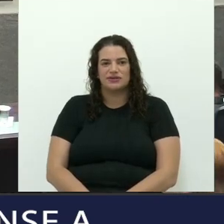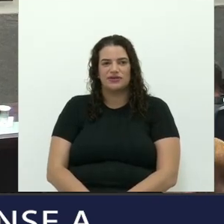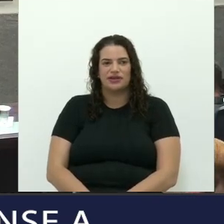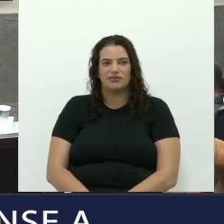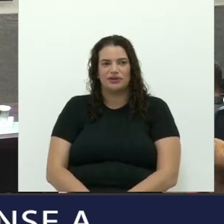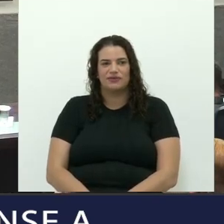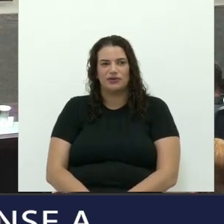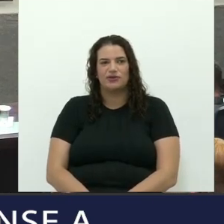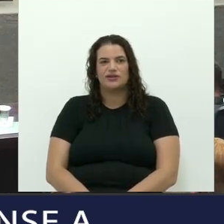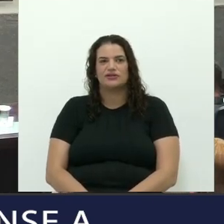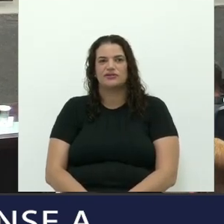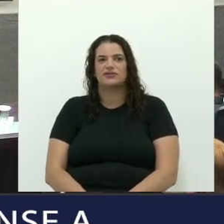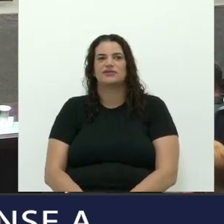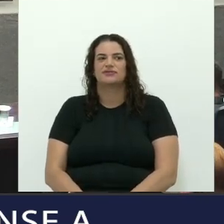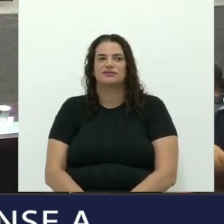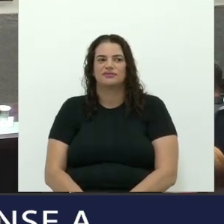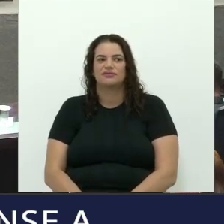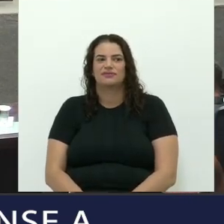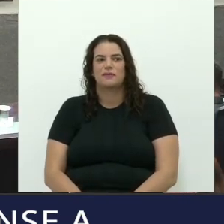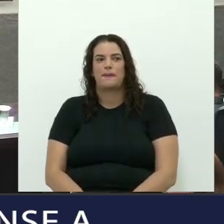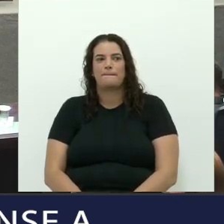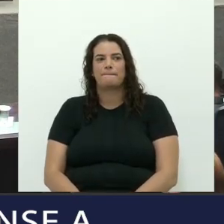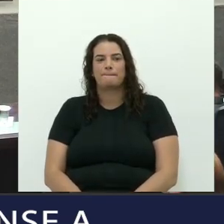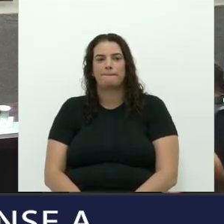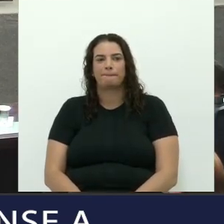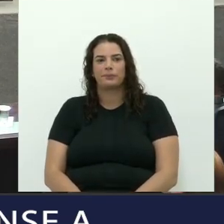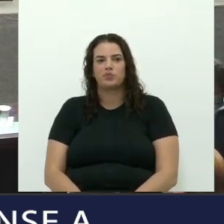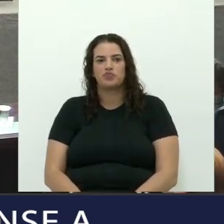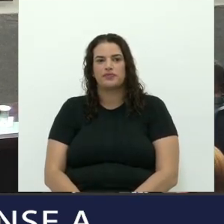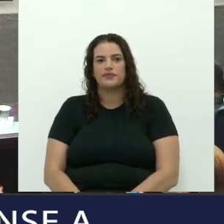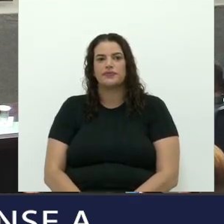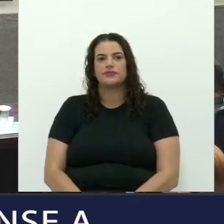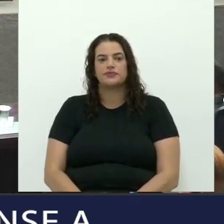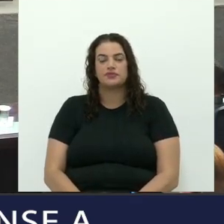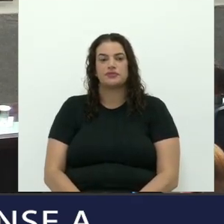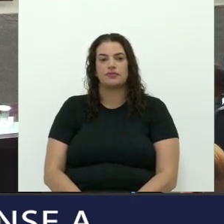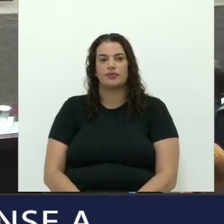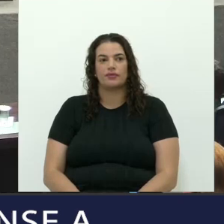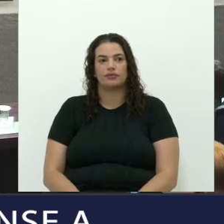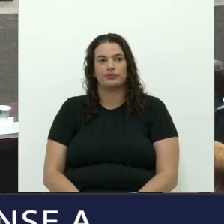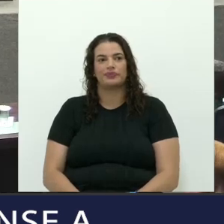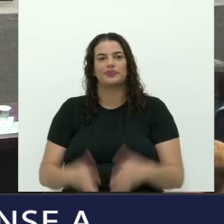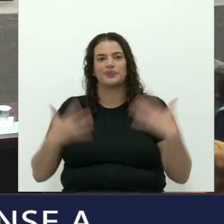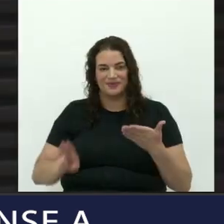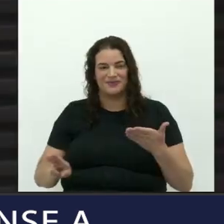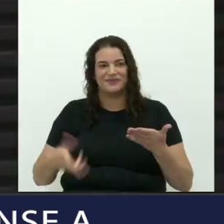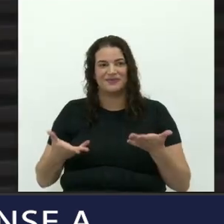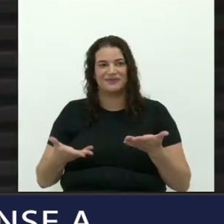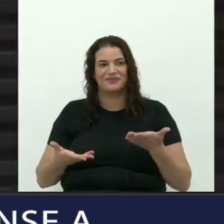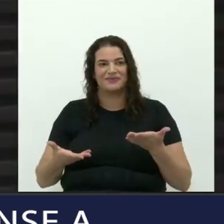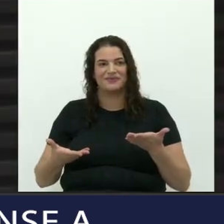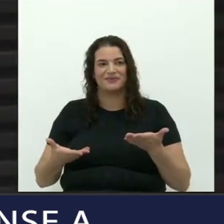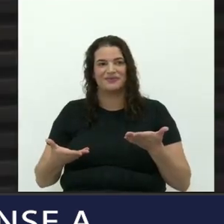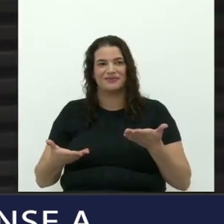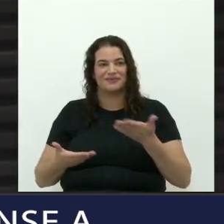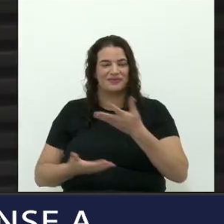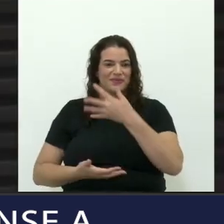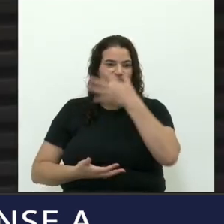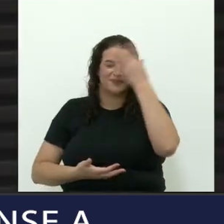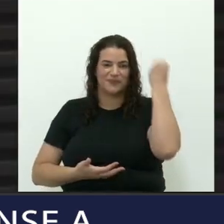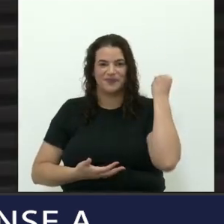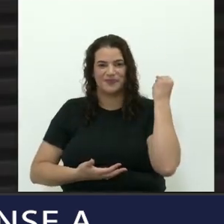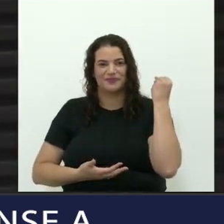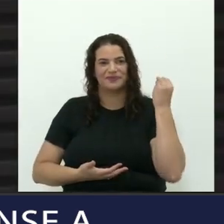Em sessão solene realizada no plenário do Legislativo, dia 21 de março, a conselheira tutelar Sony Delane